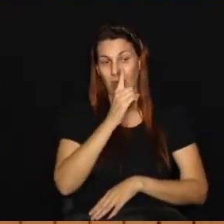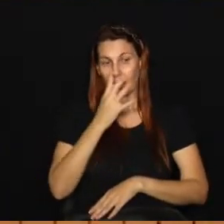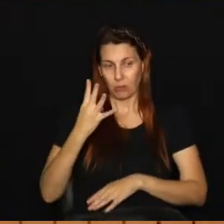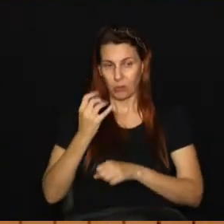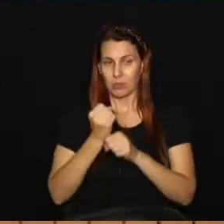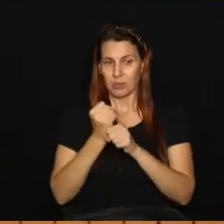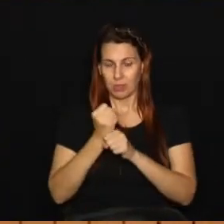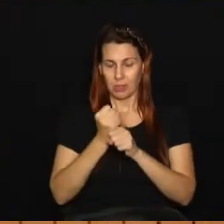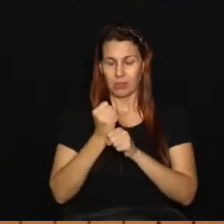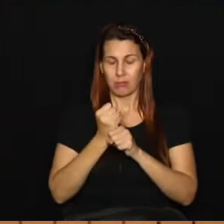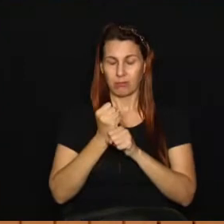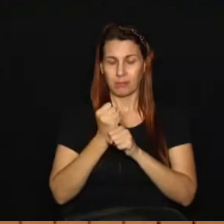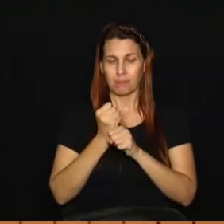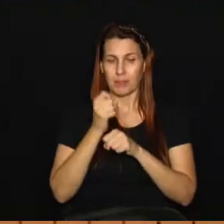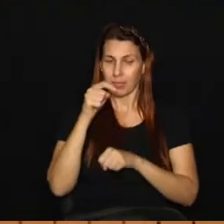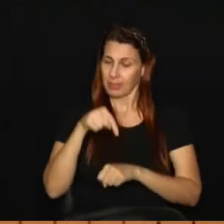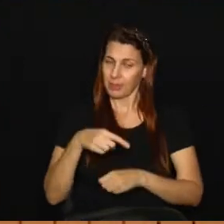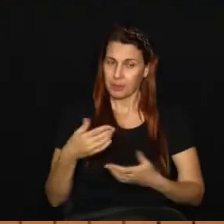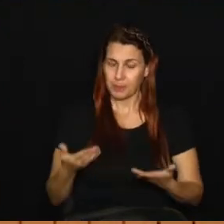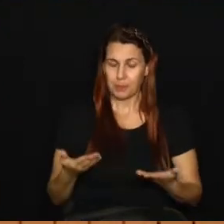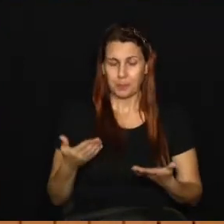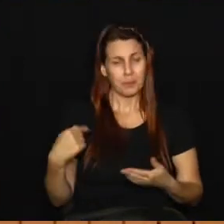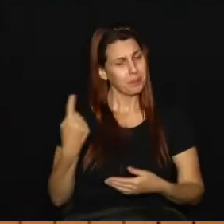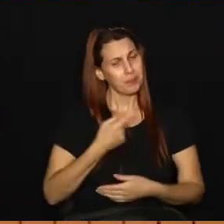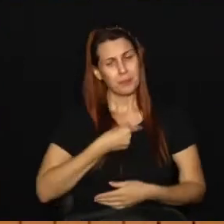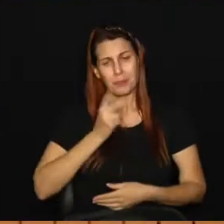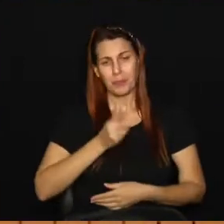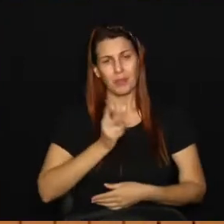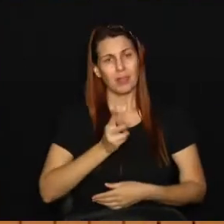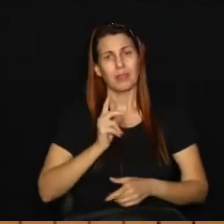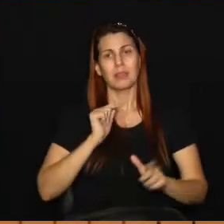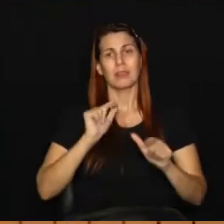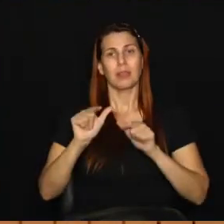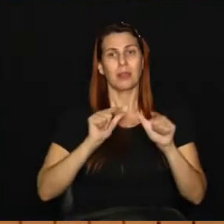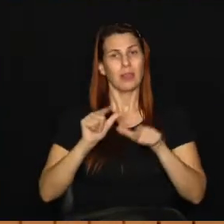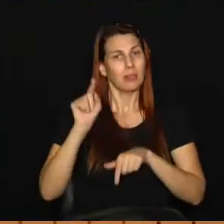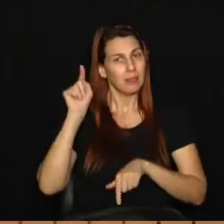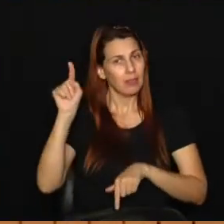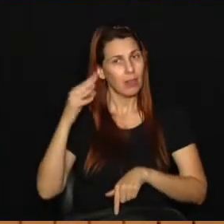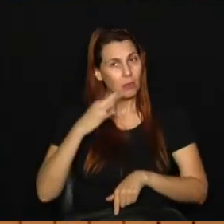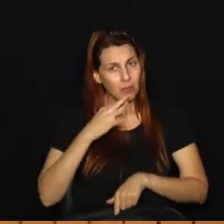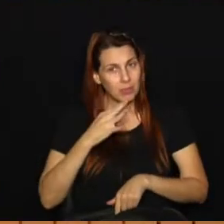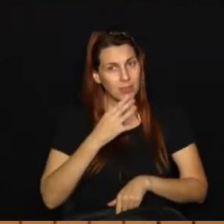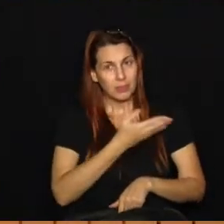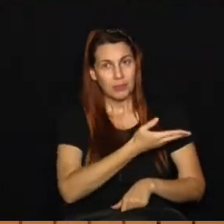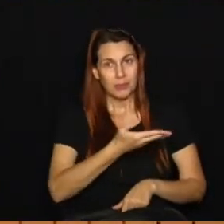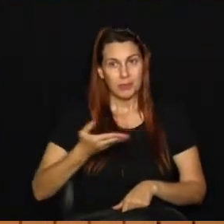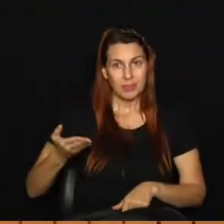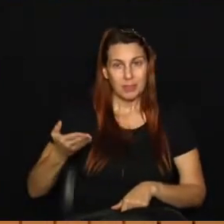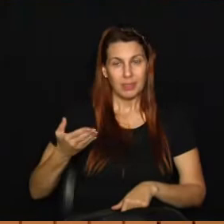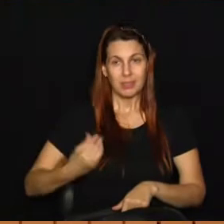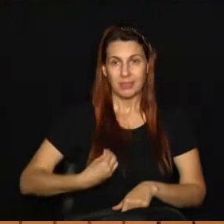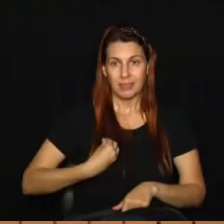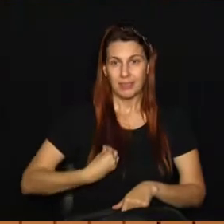aqui. E estamos lá fazendo os nossos trabalhos, conhecendo vocês que aqui estão, nos tornamos amigos